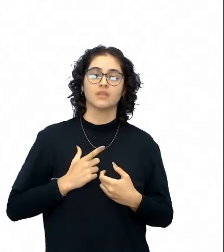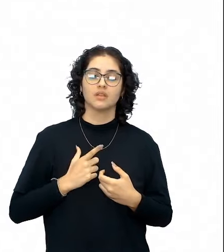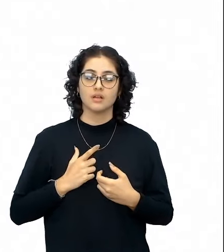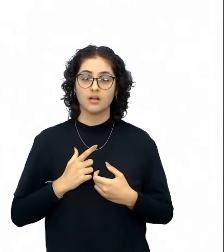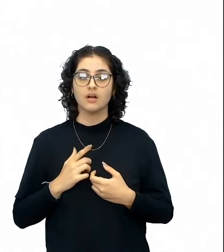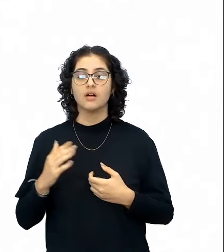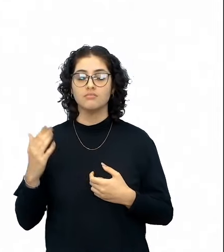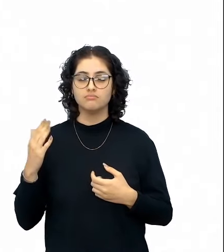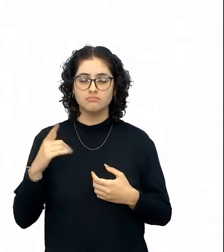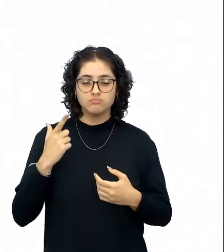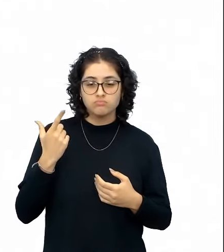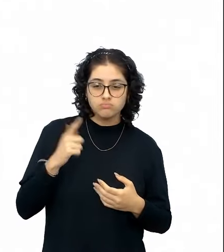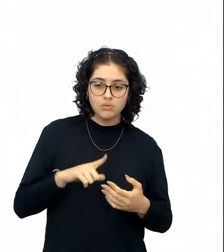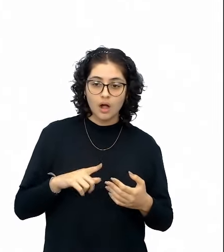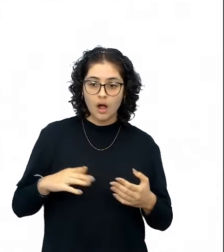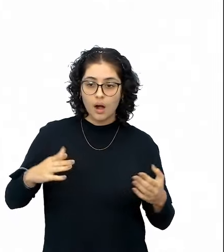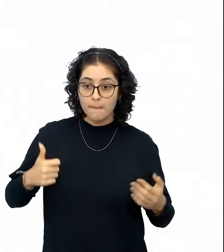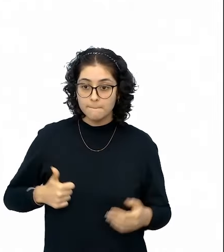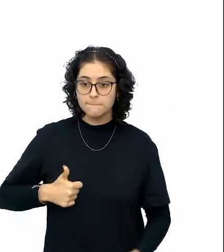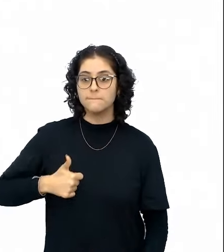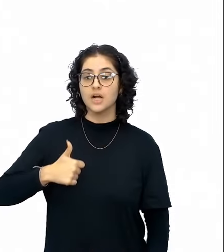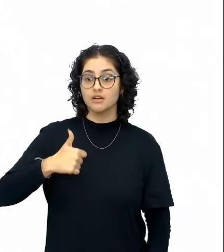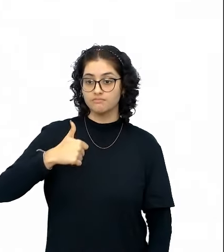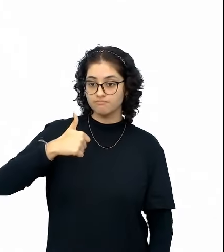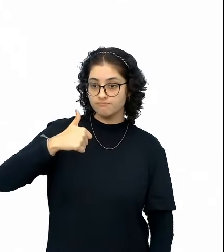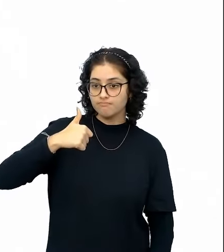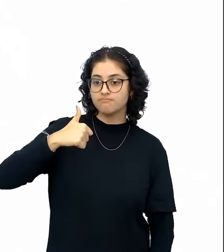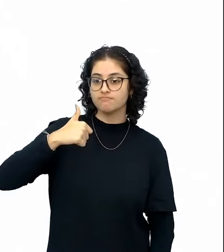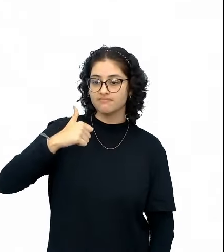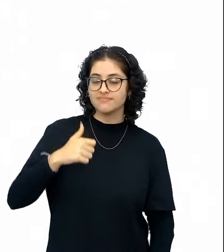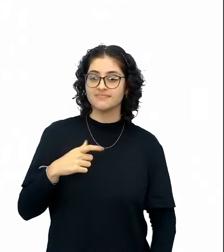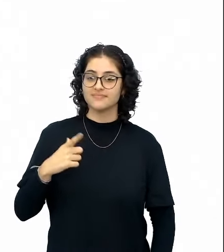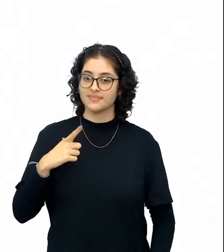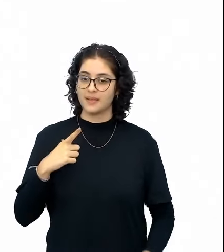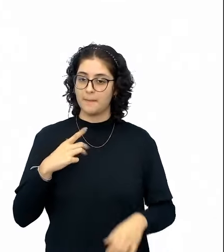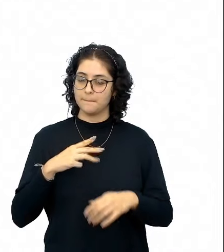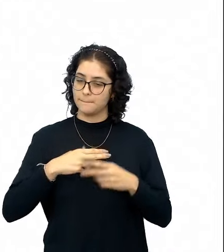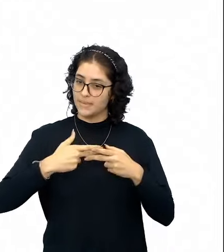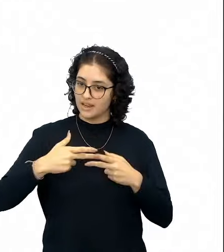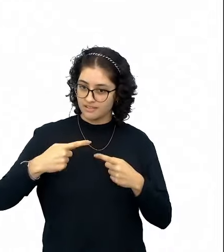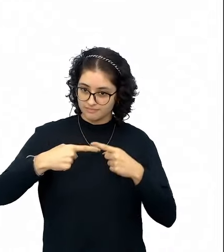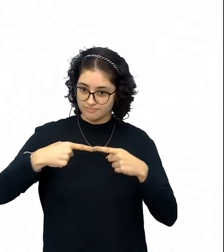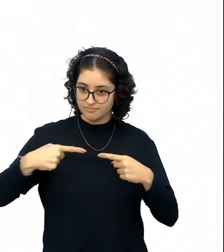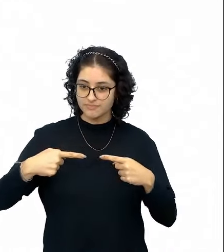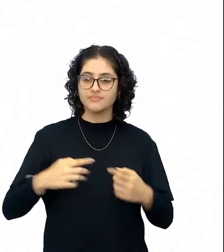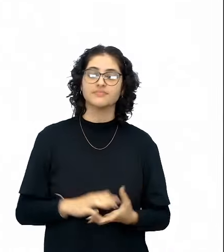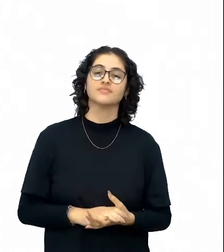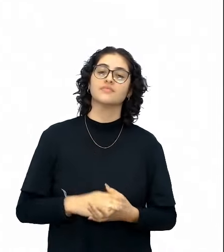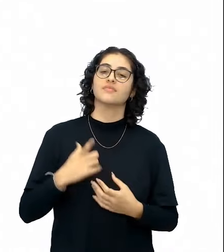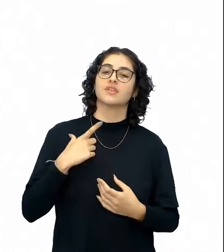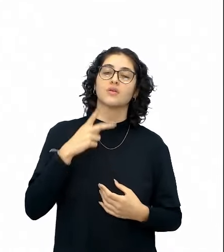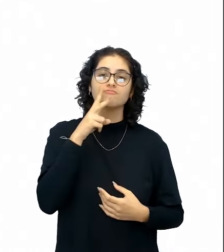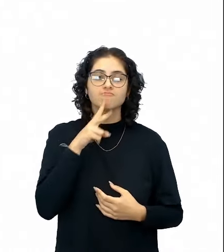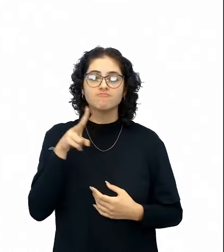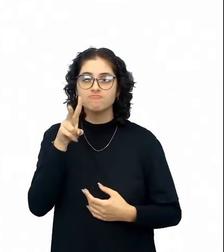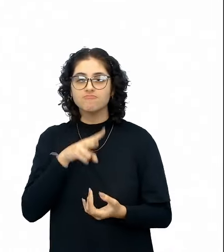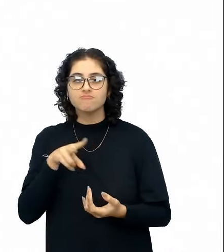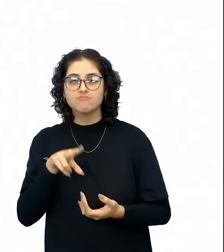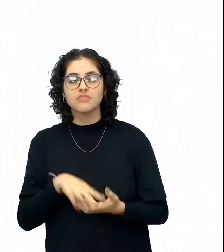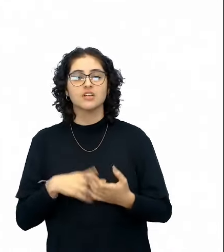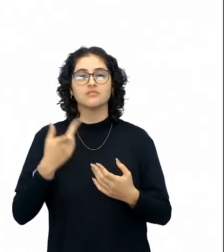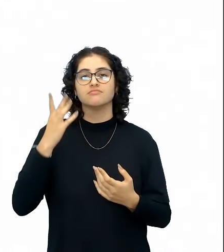aproveitando melhor essa situação toda, esses materiais que nós temos, a visão que nós temos hoje, os